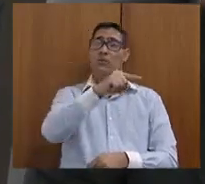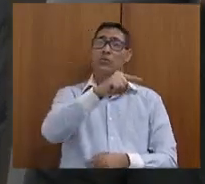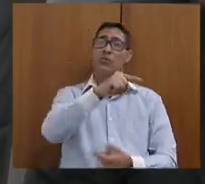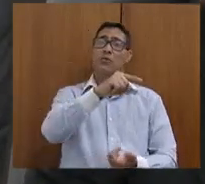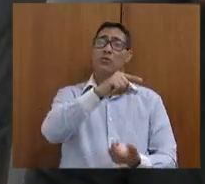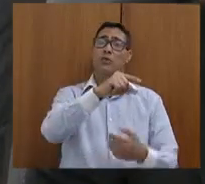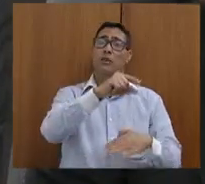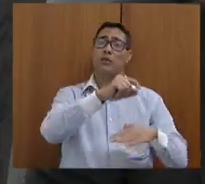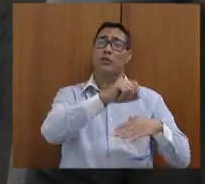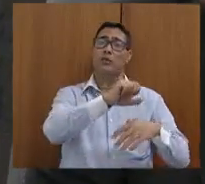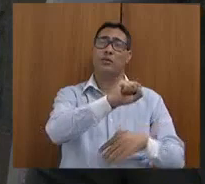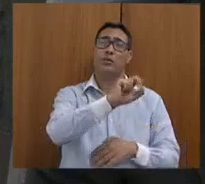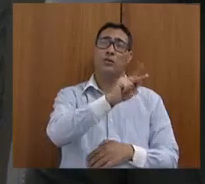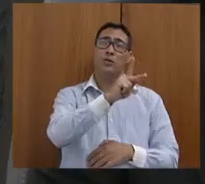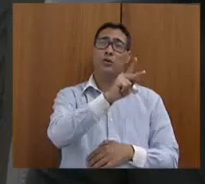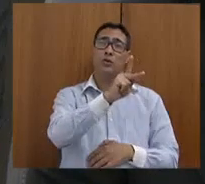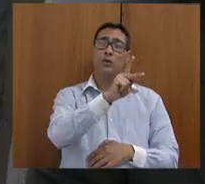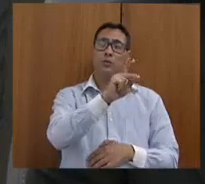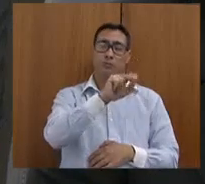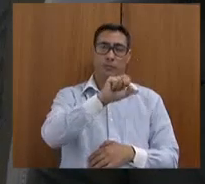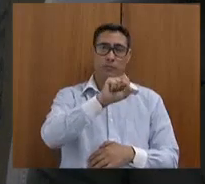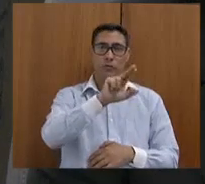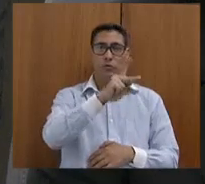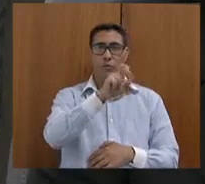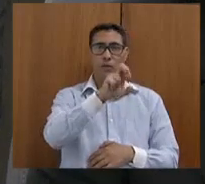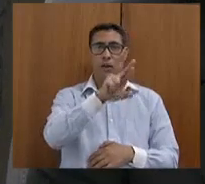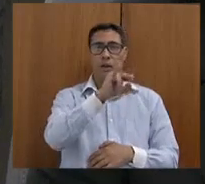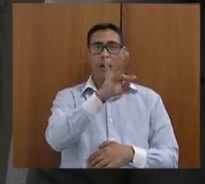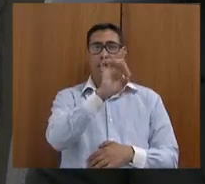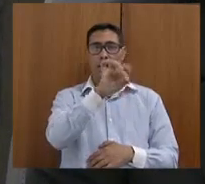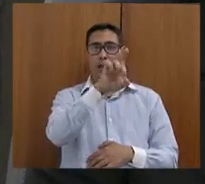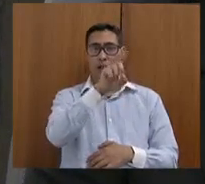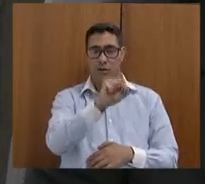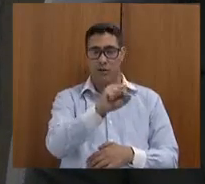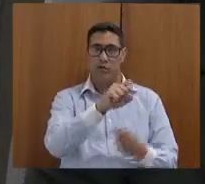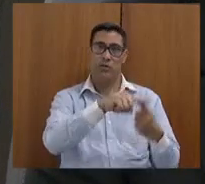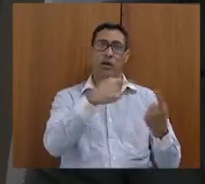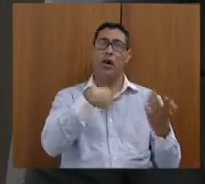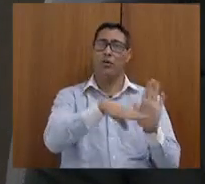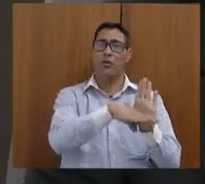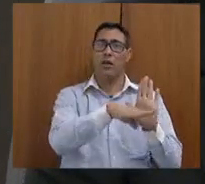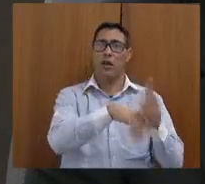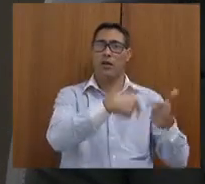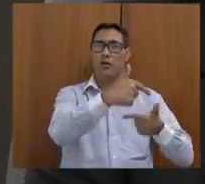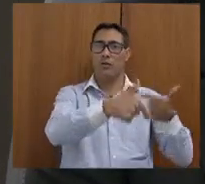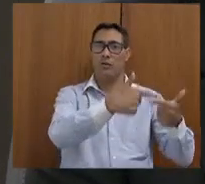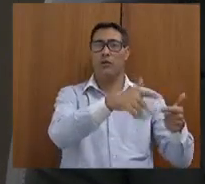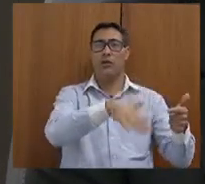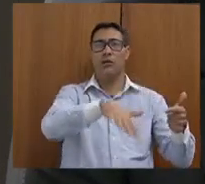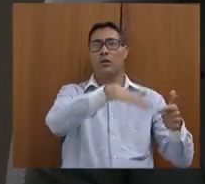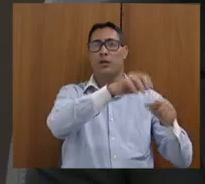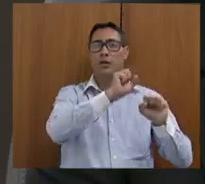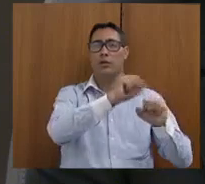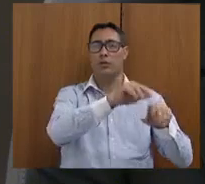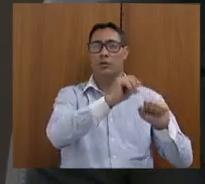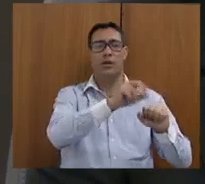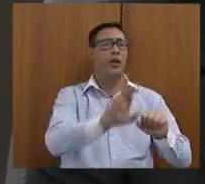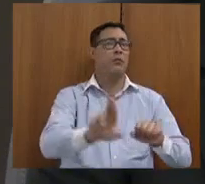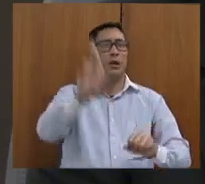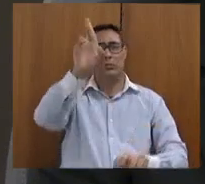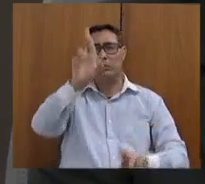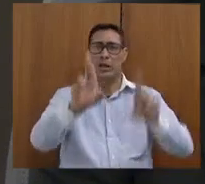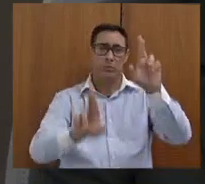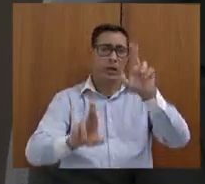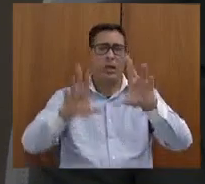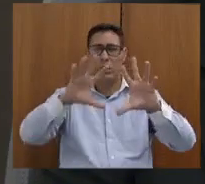regionais auxiliar de serviço da educação representantes de todos os setores da